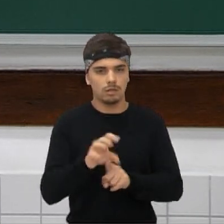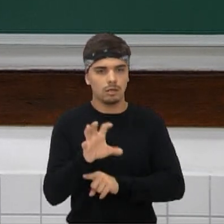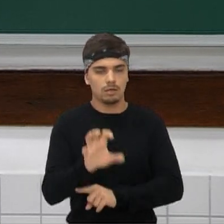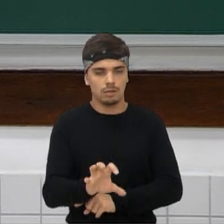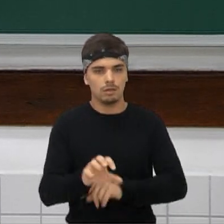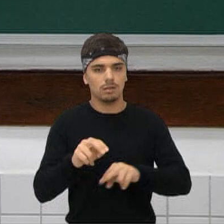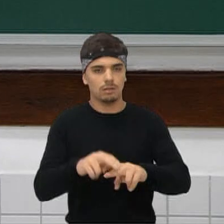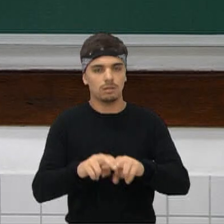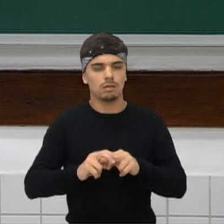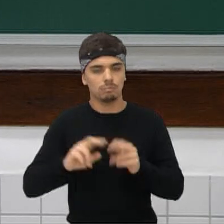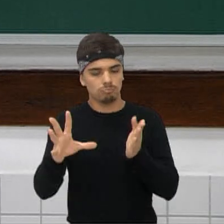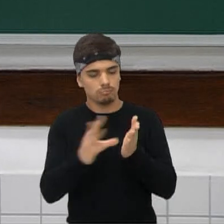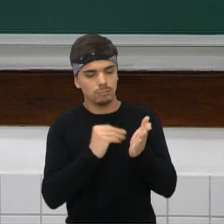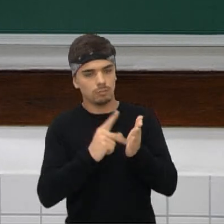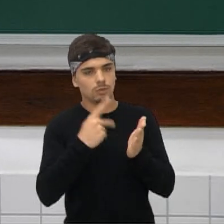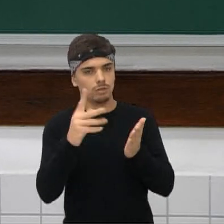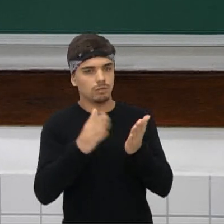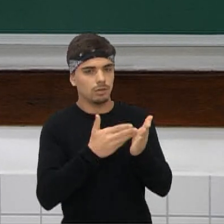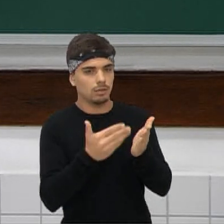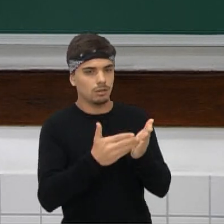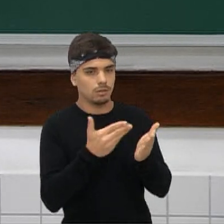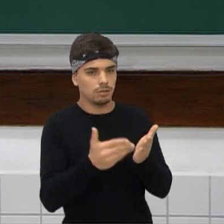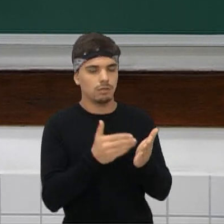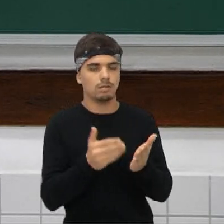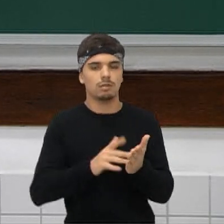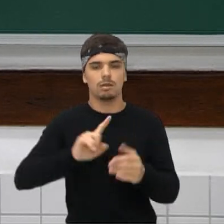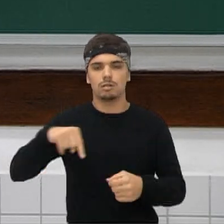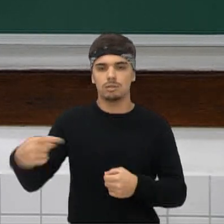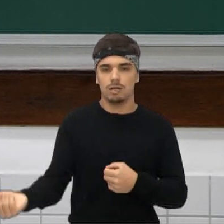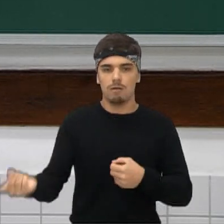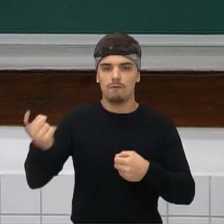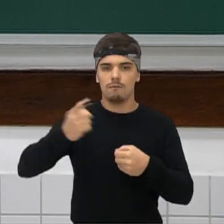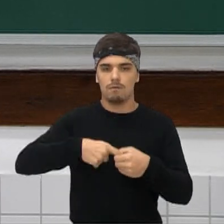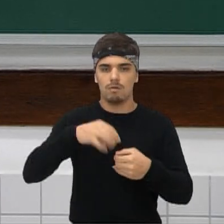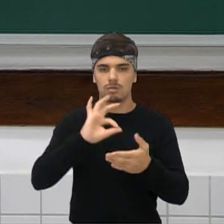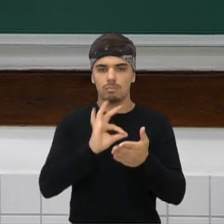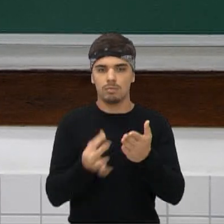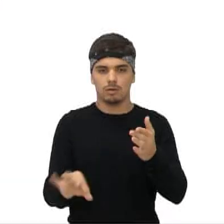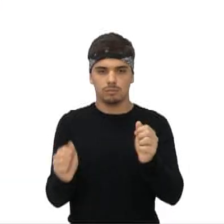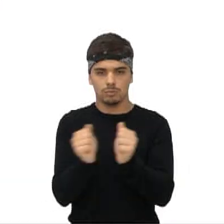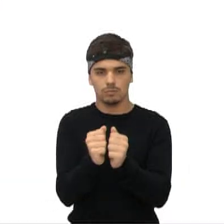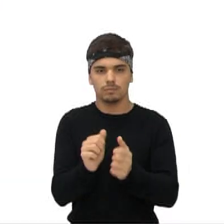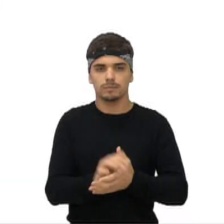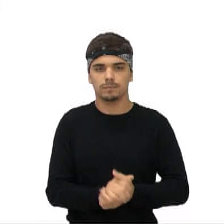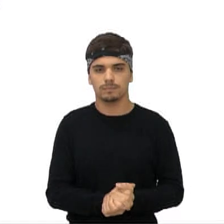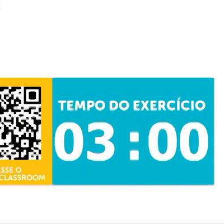Tá? Então, transcreva aí no seu caderno e que daí nós já retornamos com a resolução.